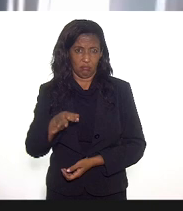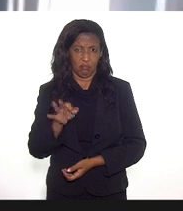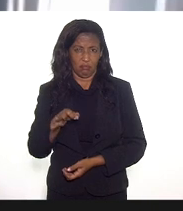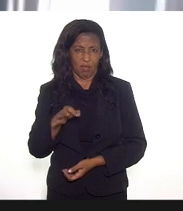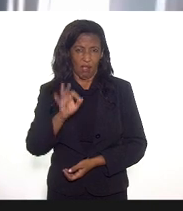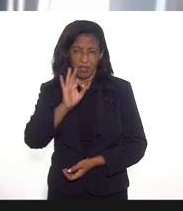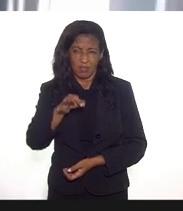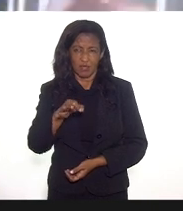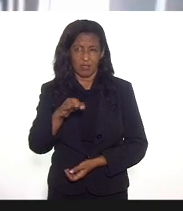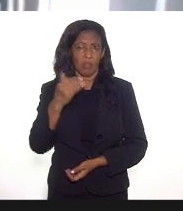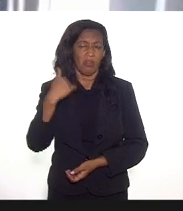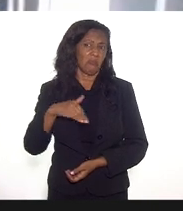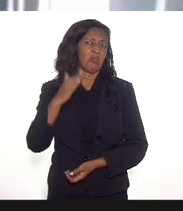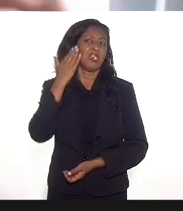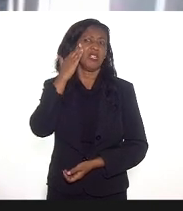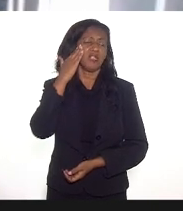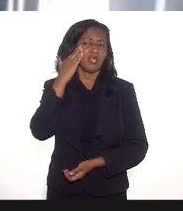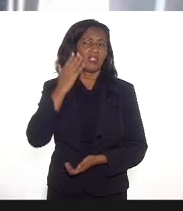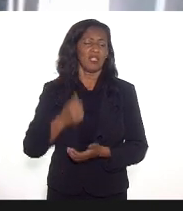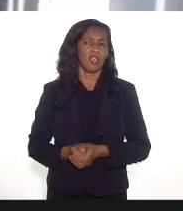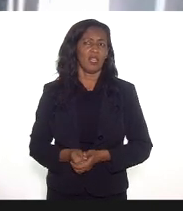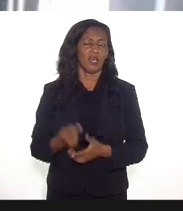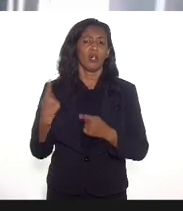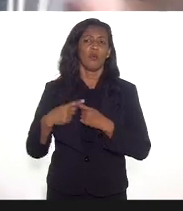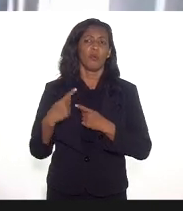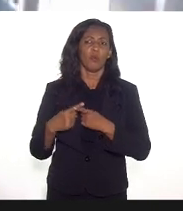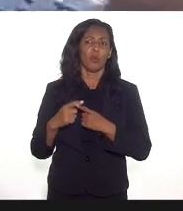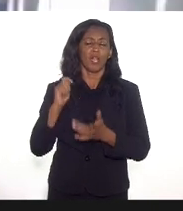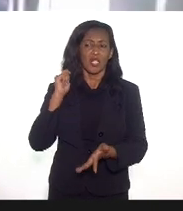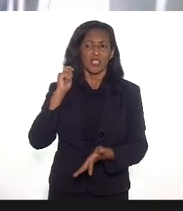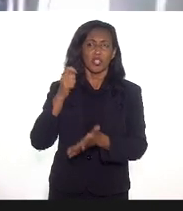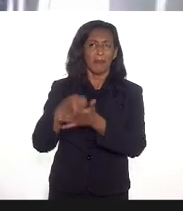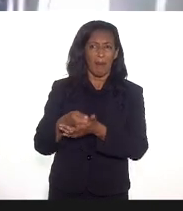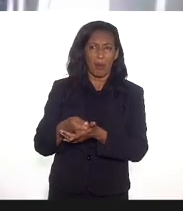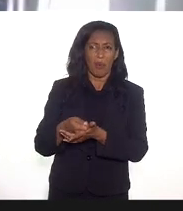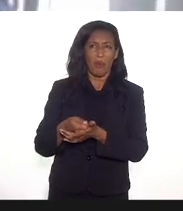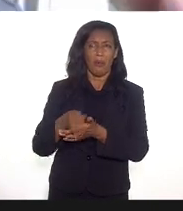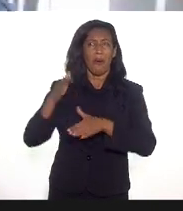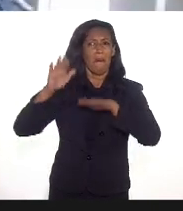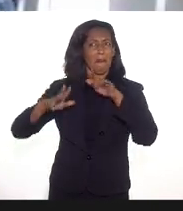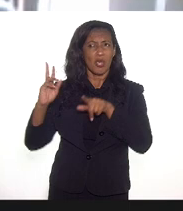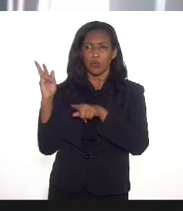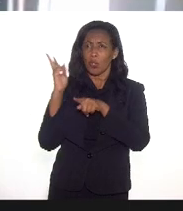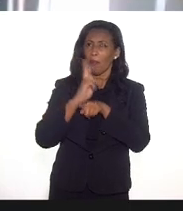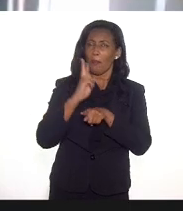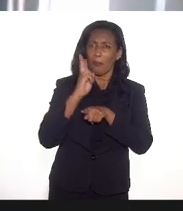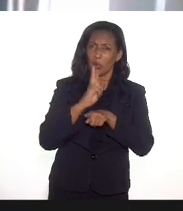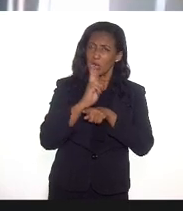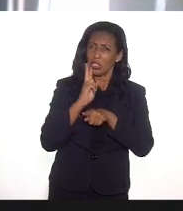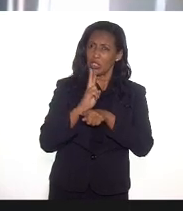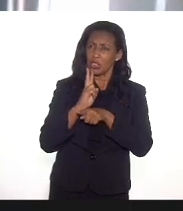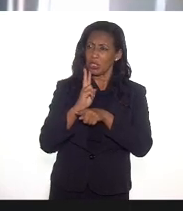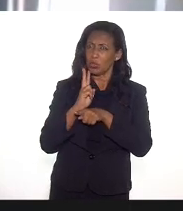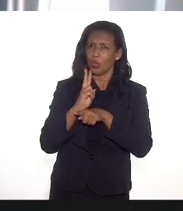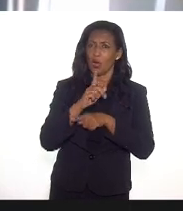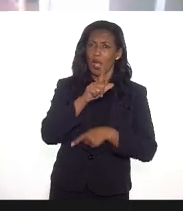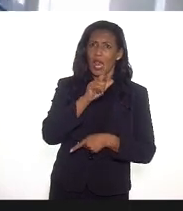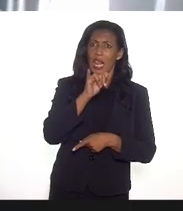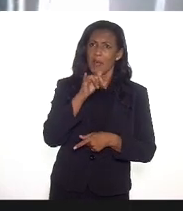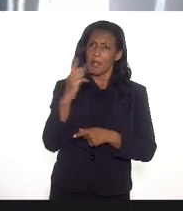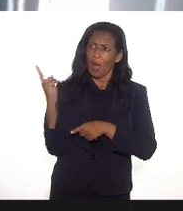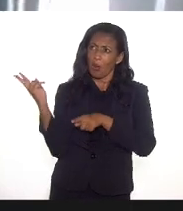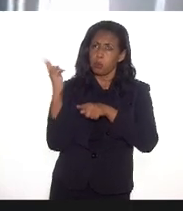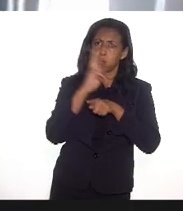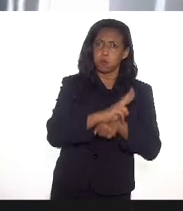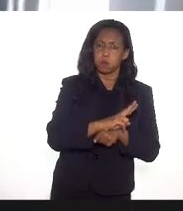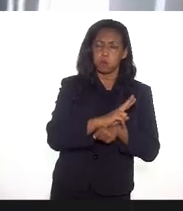é exatamente isso, eu queria entender por que a gente pagou, mesmo estando protegidos por essa liminar, que é um instrumento provisório, mas que